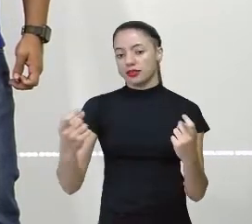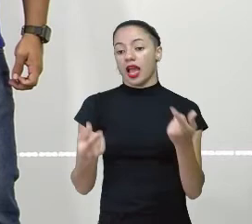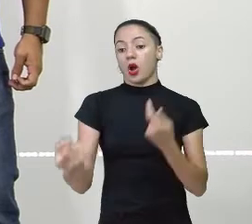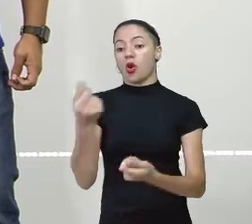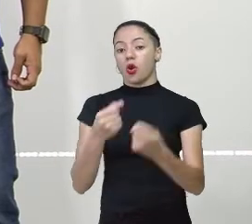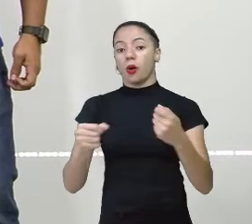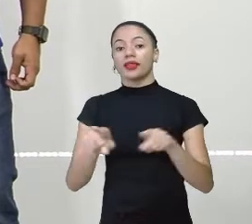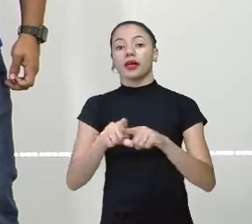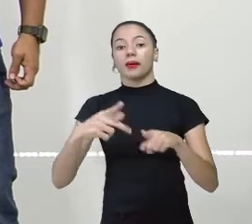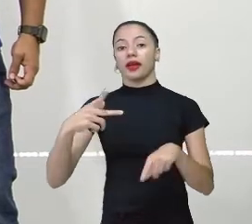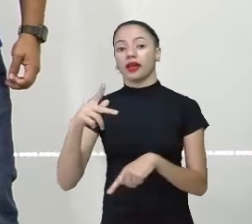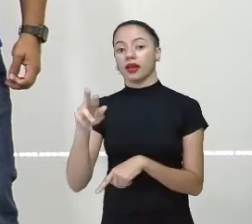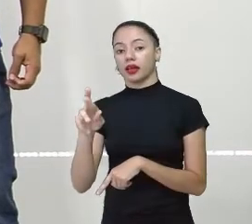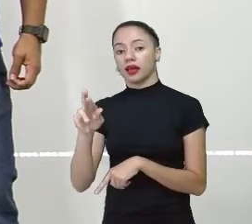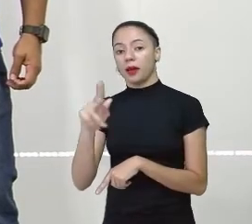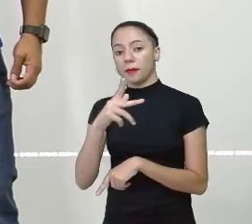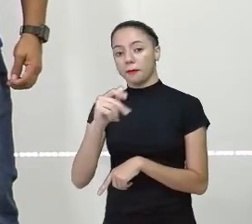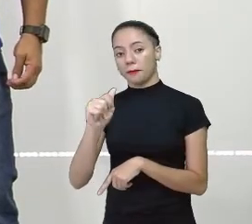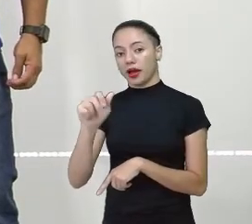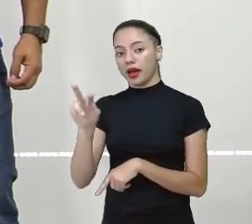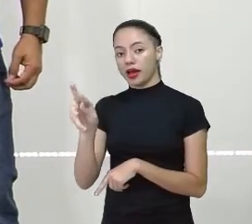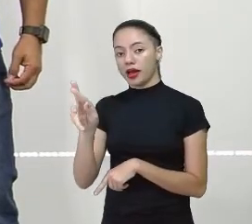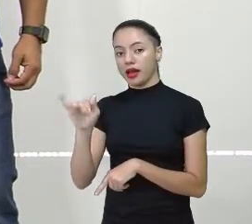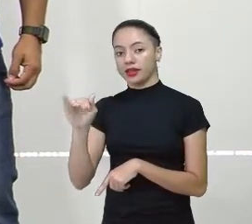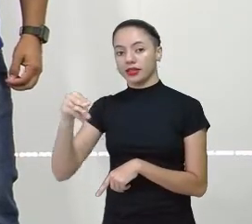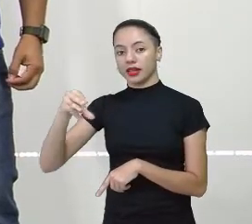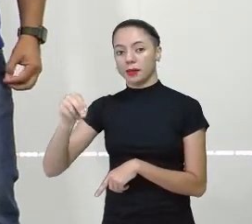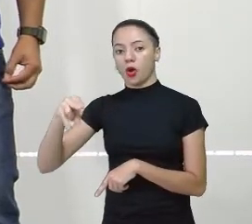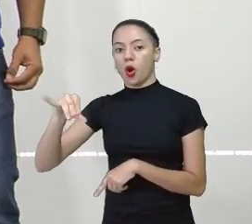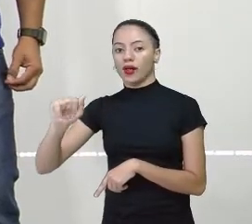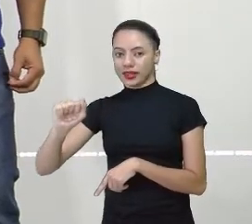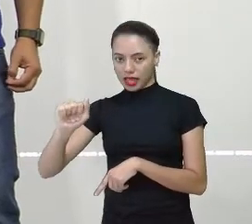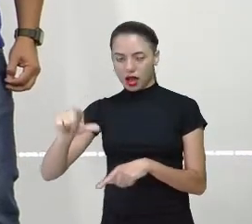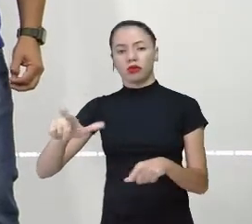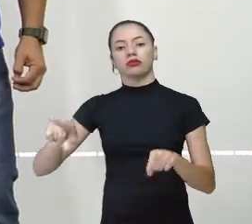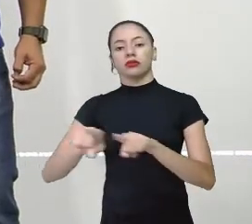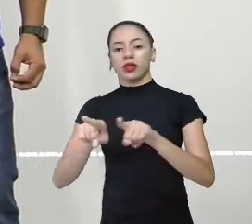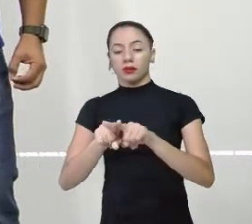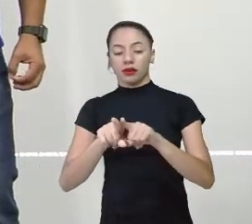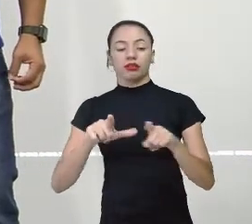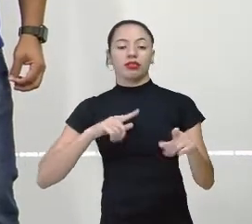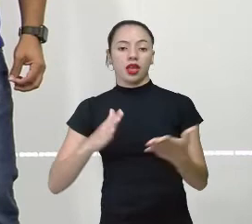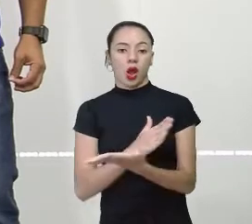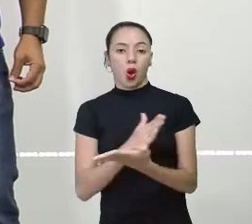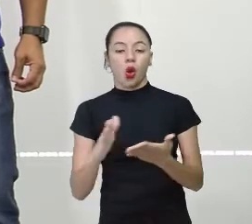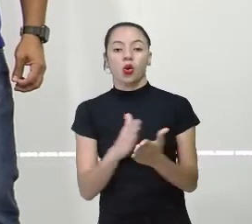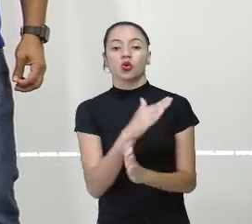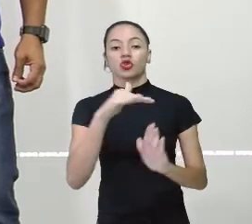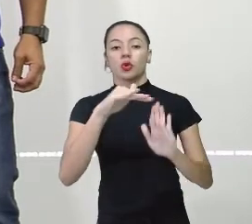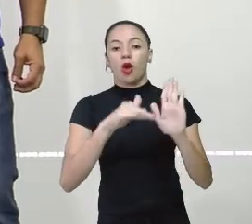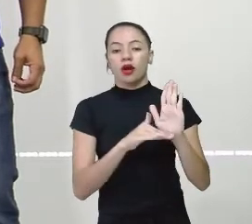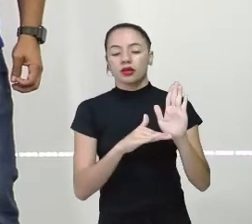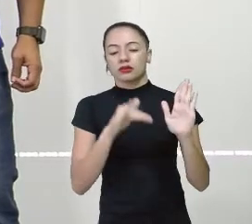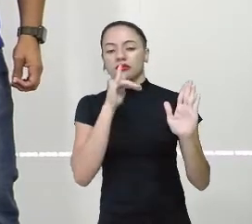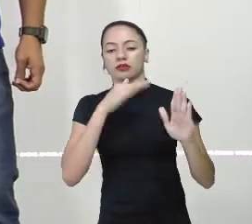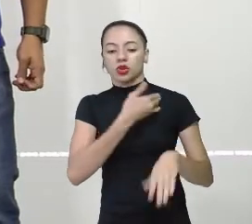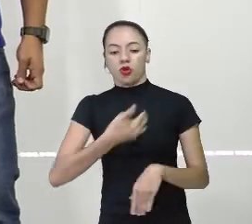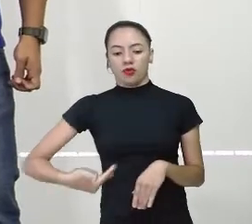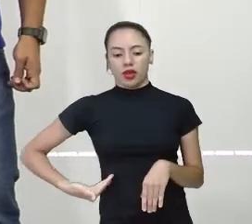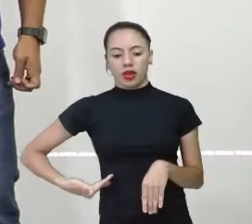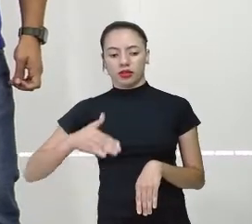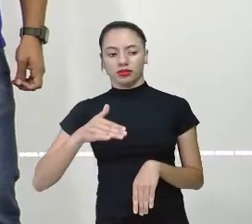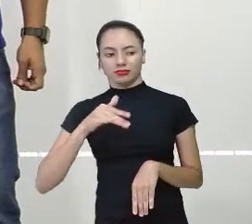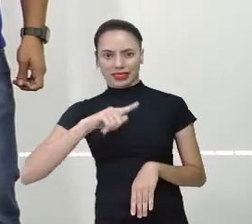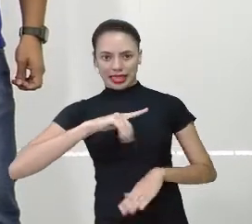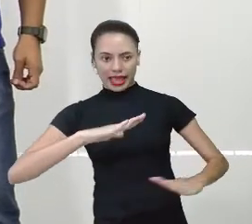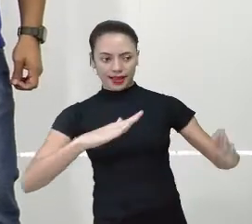muitas vezes vários programas do governo se vai até a casa, se vai até algum bem